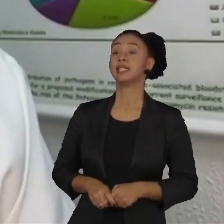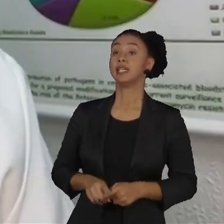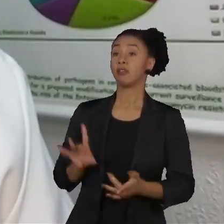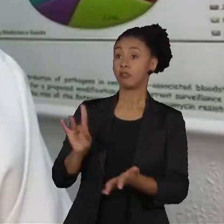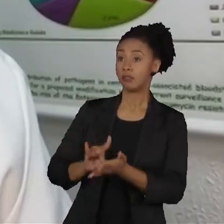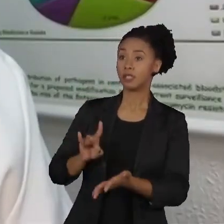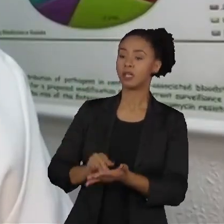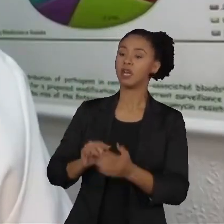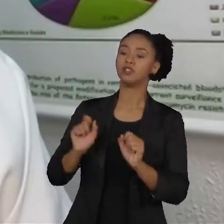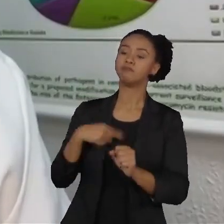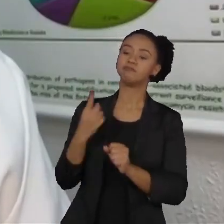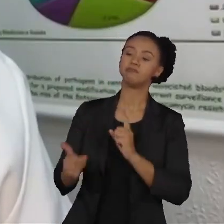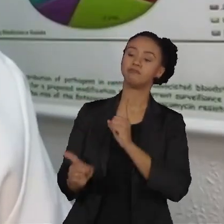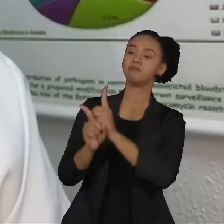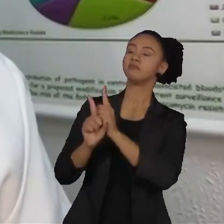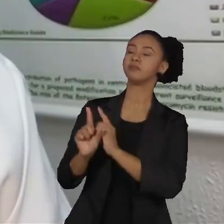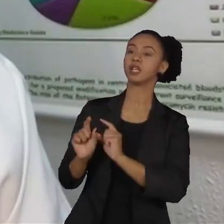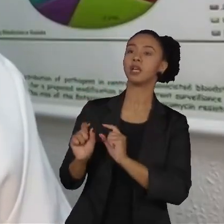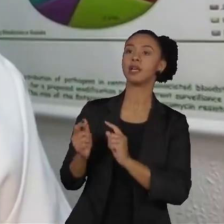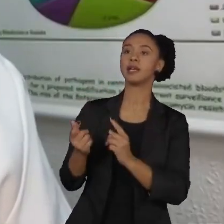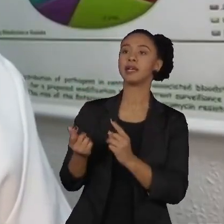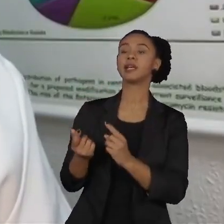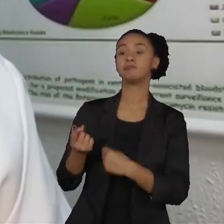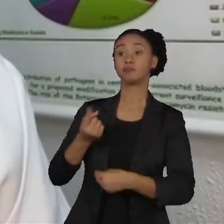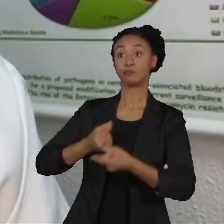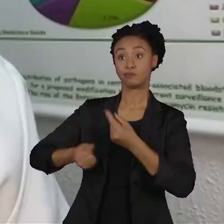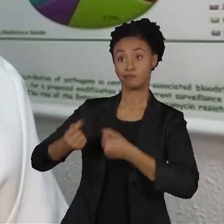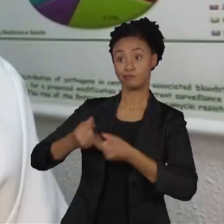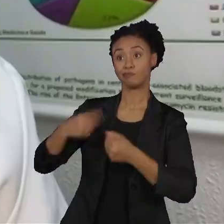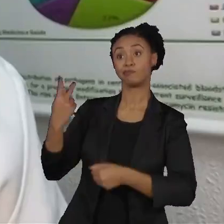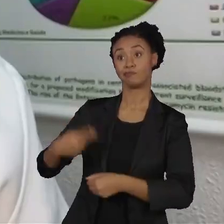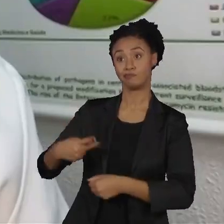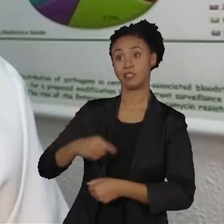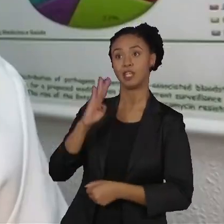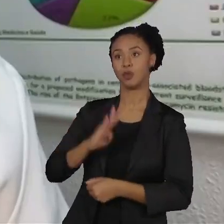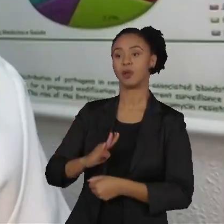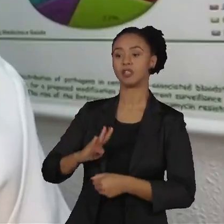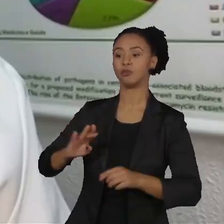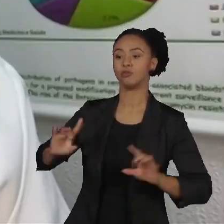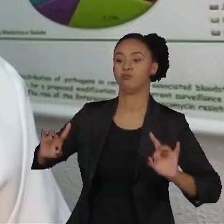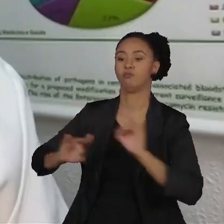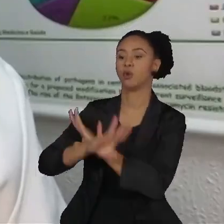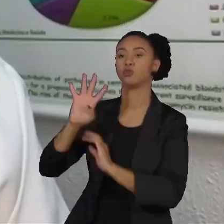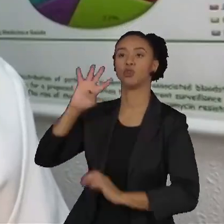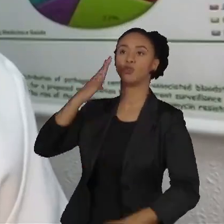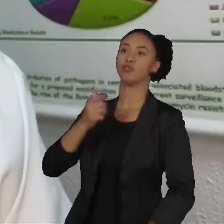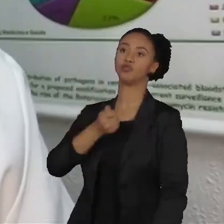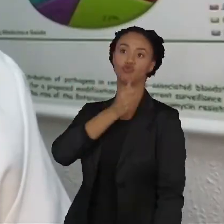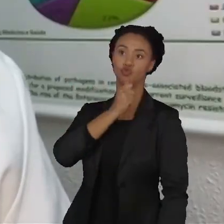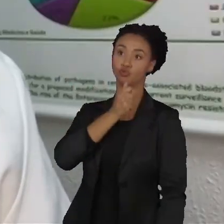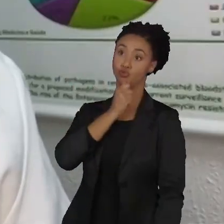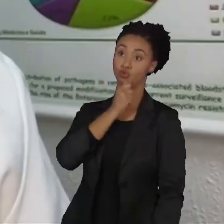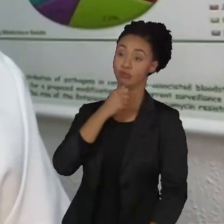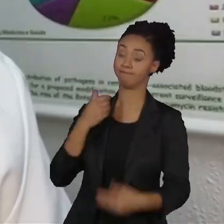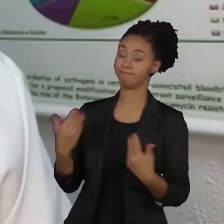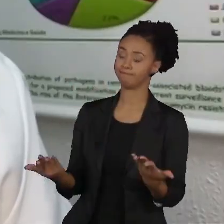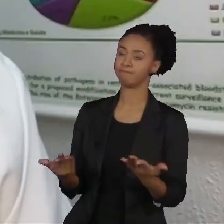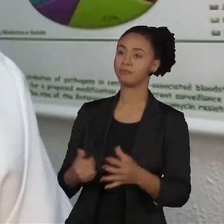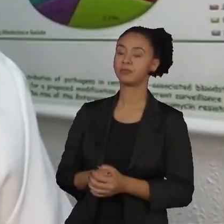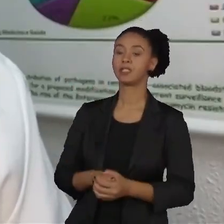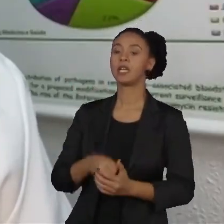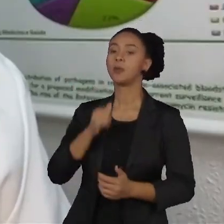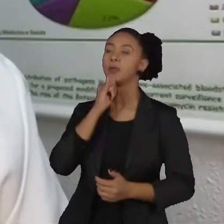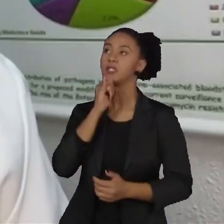que as questões socioeconômicas ainda não estão resolvidas completamente. Ou seja, países